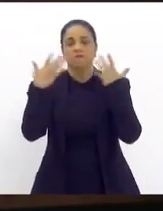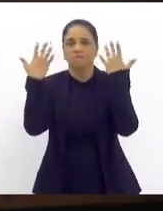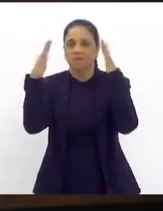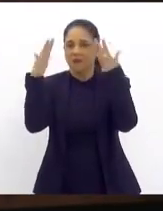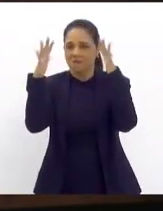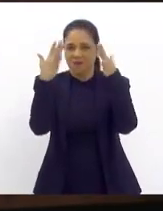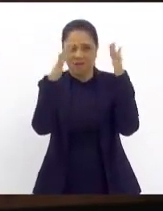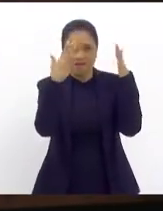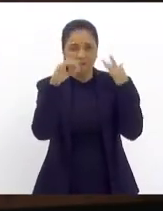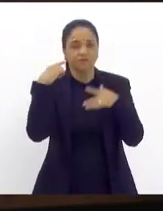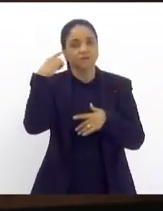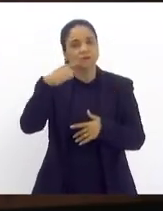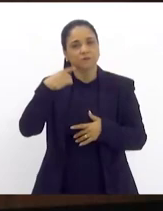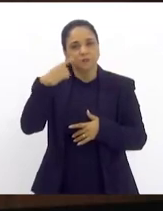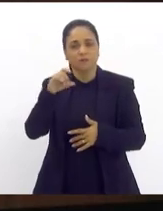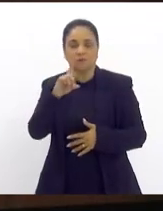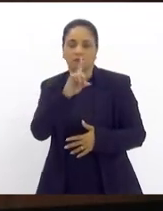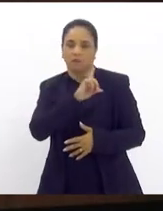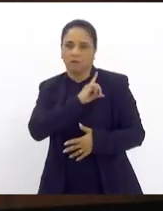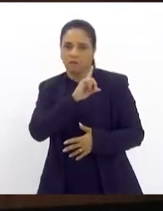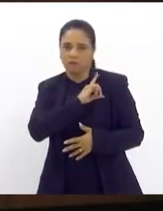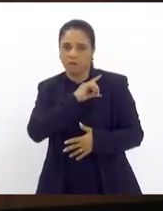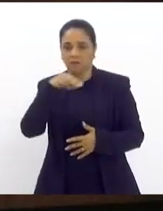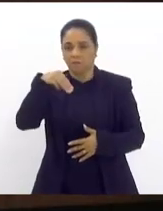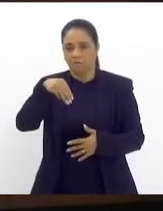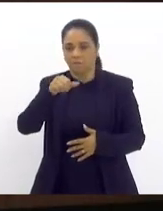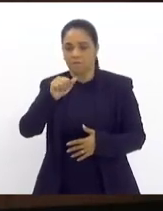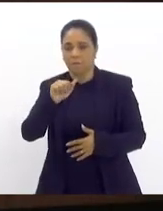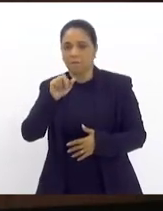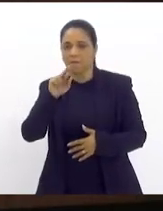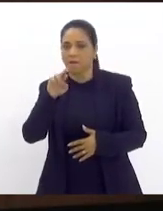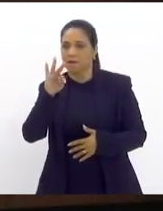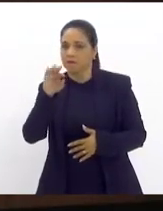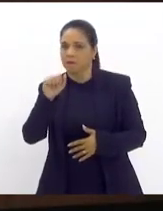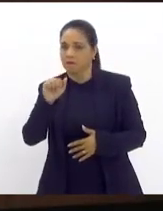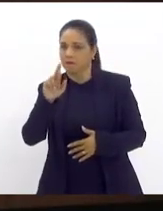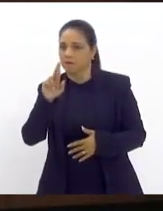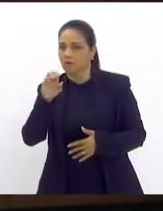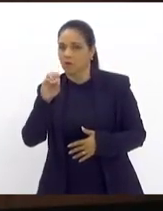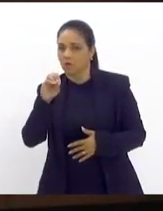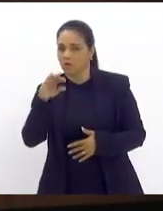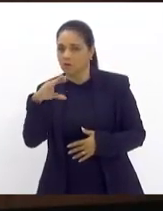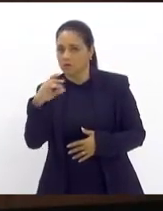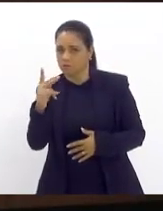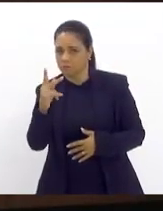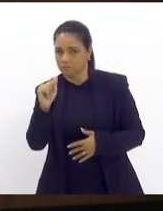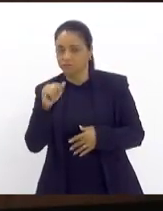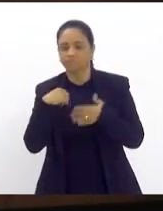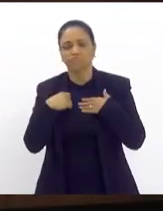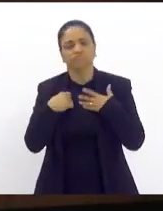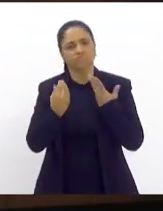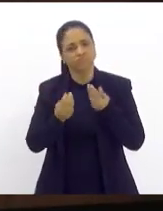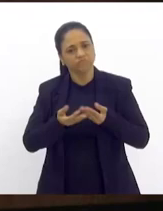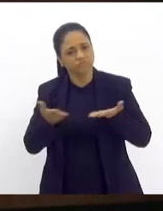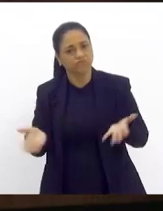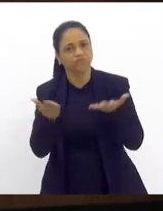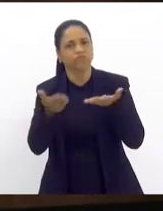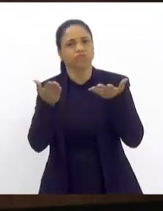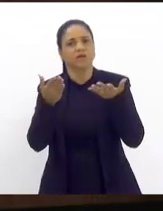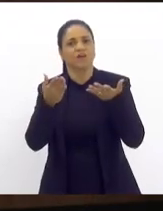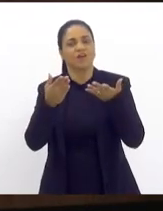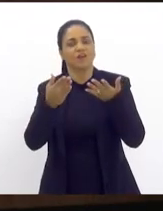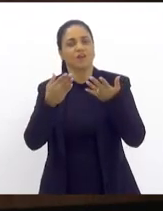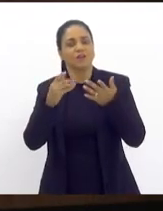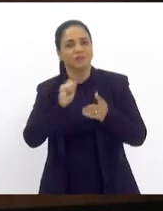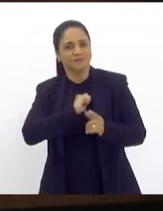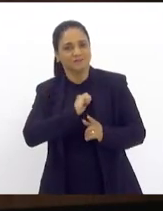a nossa deputada delegada Marta Rocha pela iniciativa de estar dando esse título a cidade de São Gonçalo e